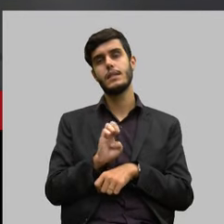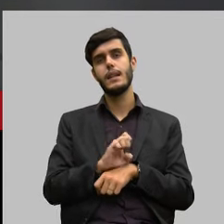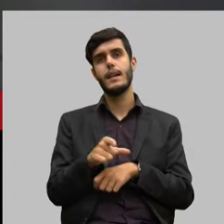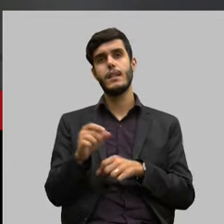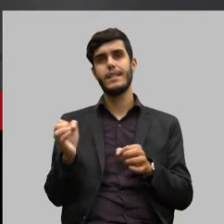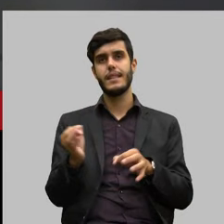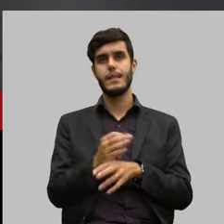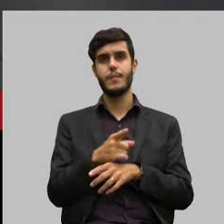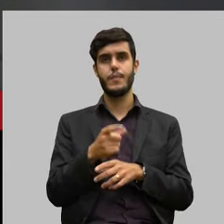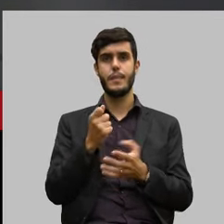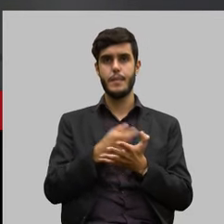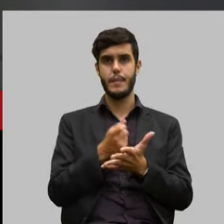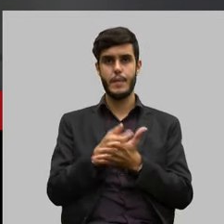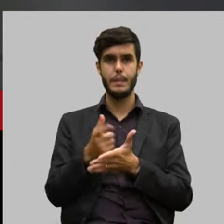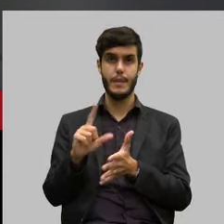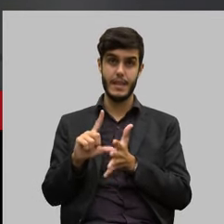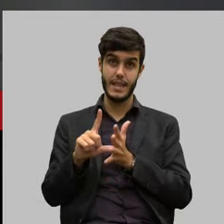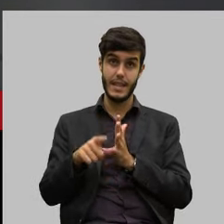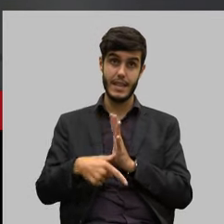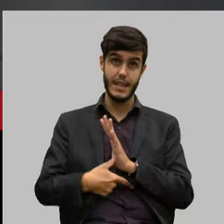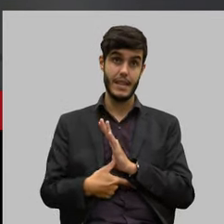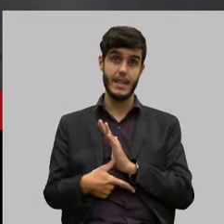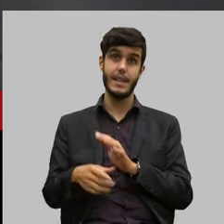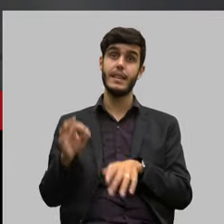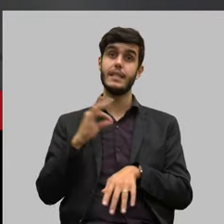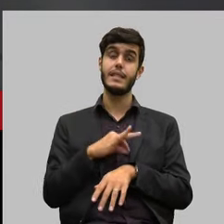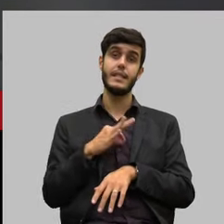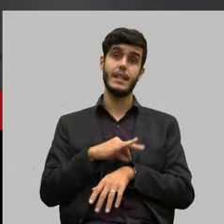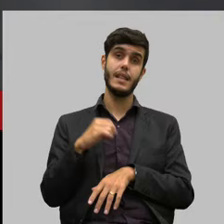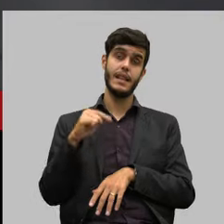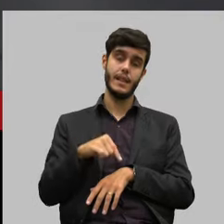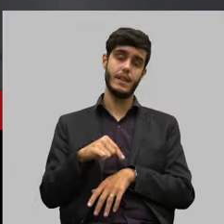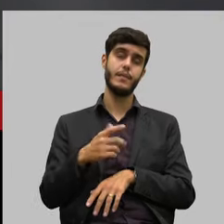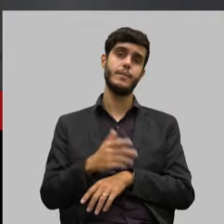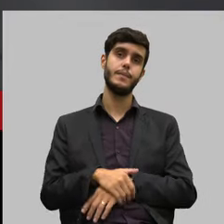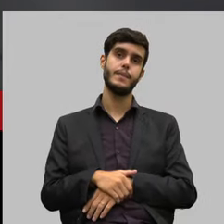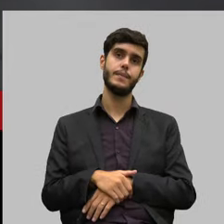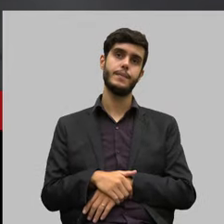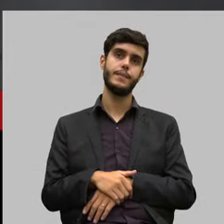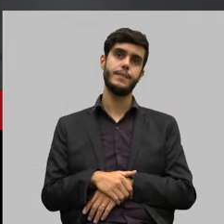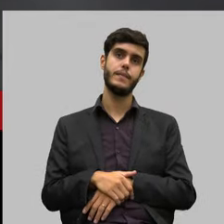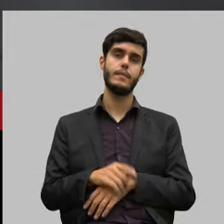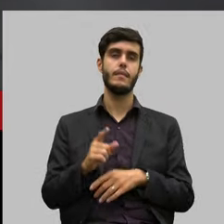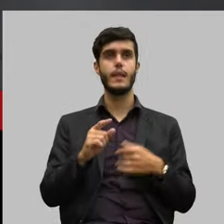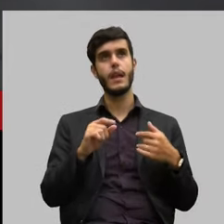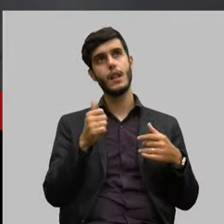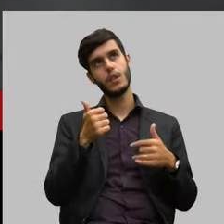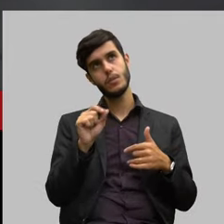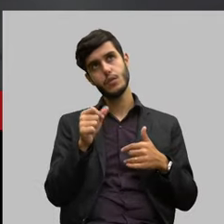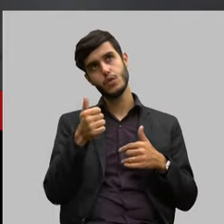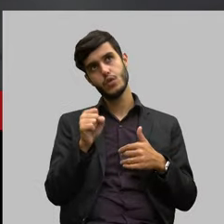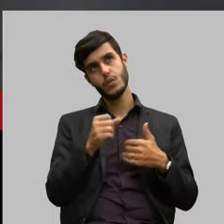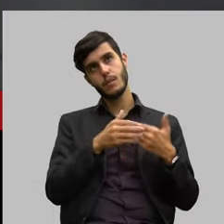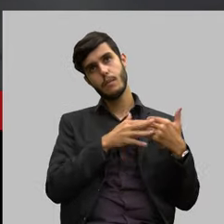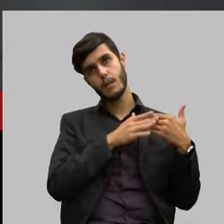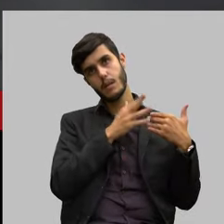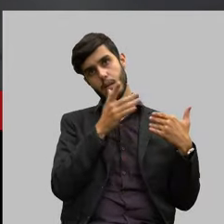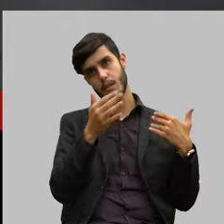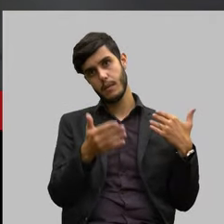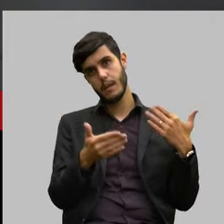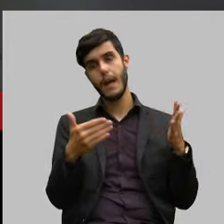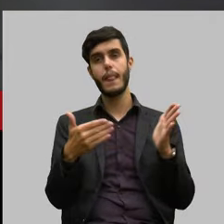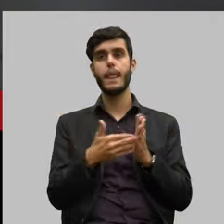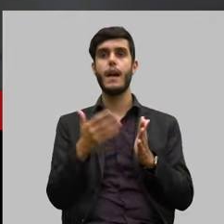de pagamento em atraso de Salários do funcionalismo de lá para cá consegiu o governador